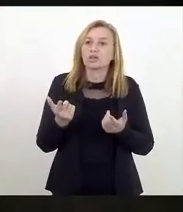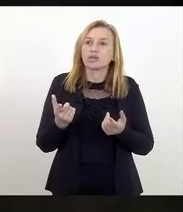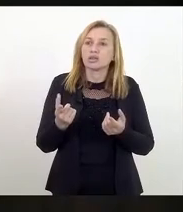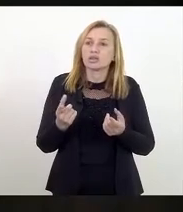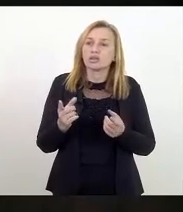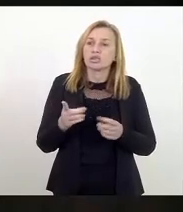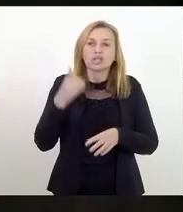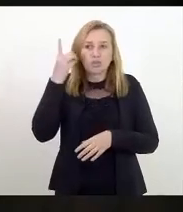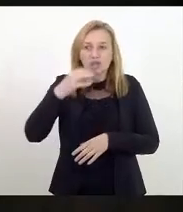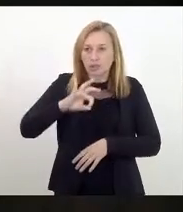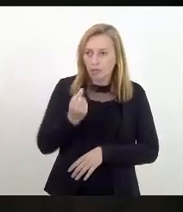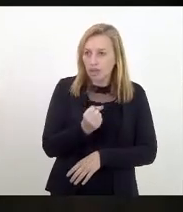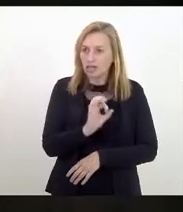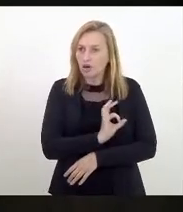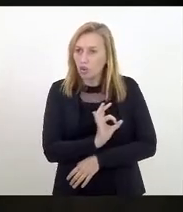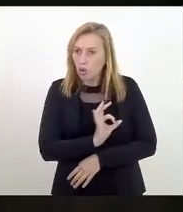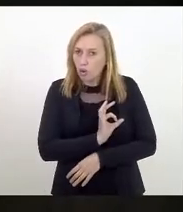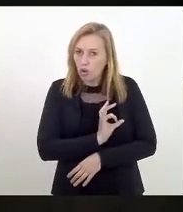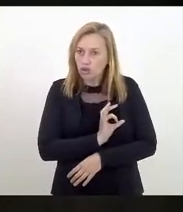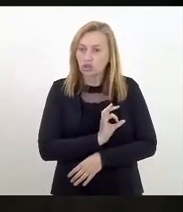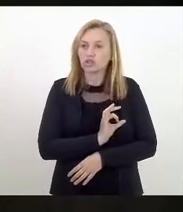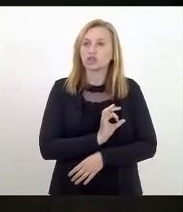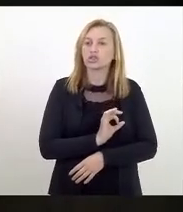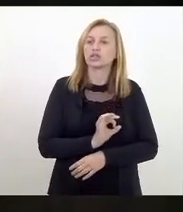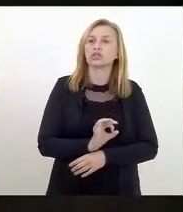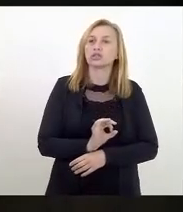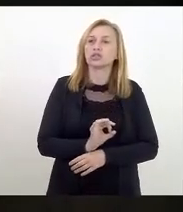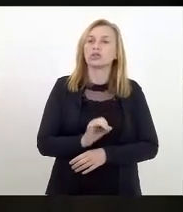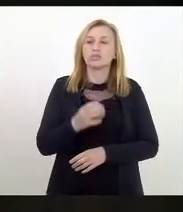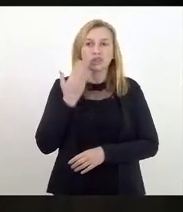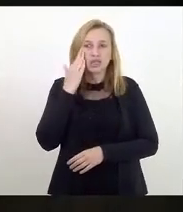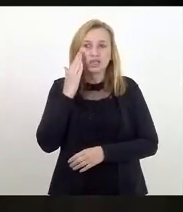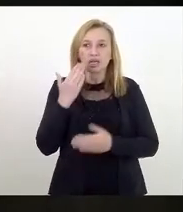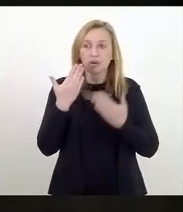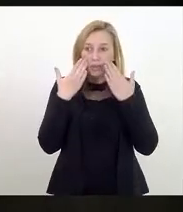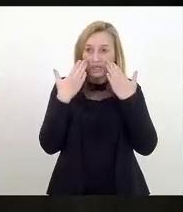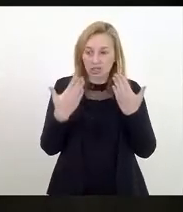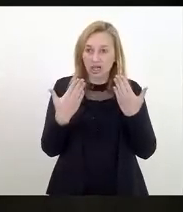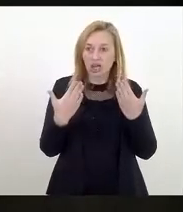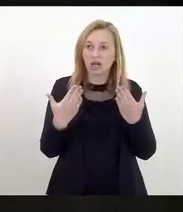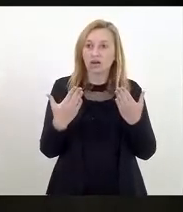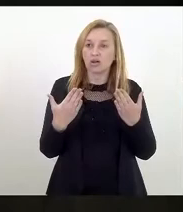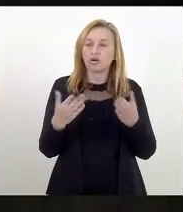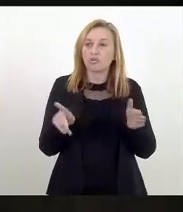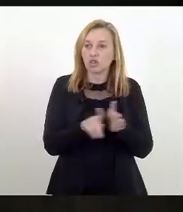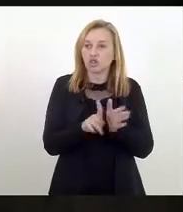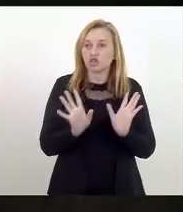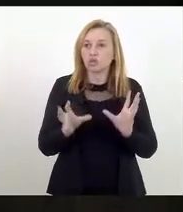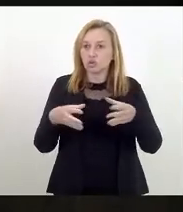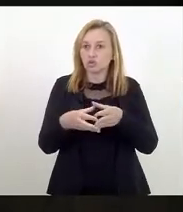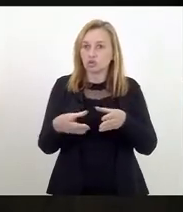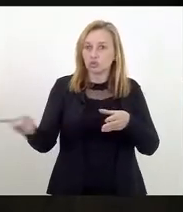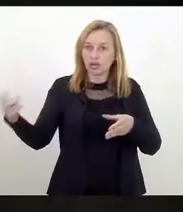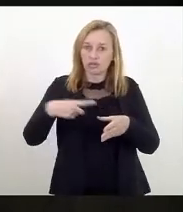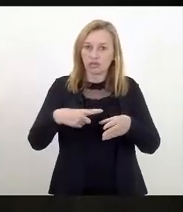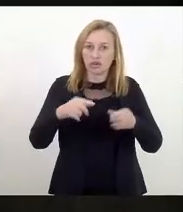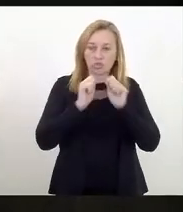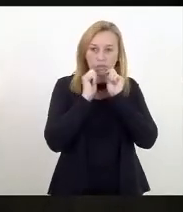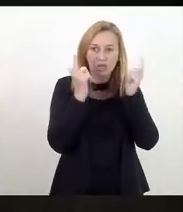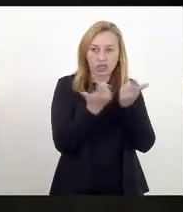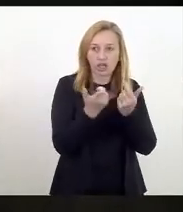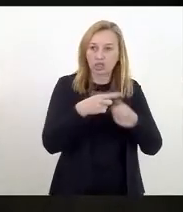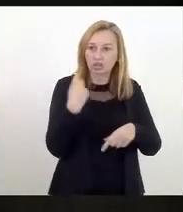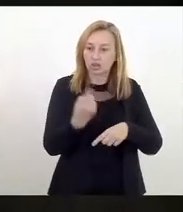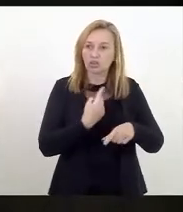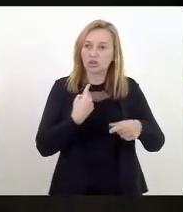área, como a deputada Marta Rocha, para vossas excelências entenderem, apresentarem um projeto conjunto para a trazer ao plenário para nós votarmos e a gente